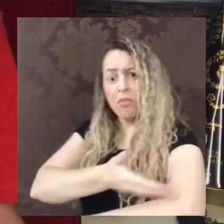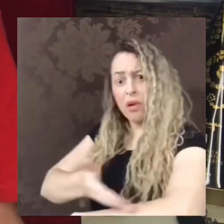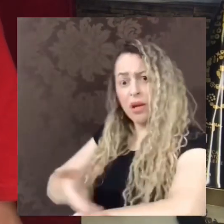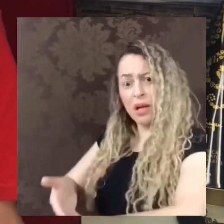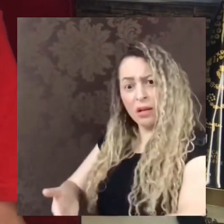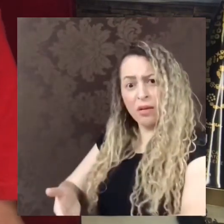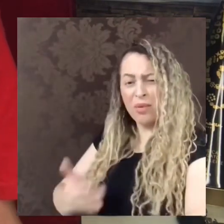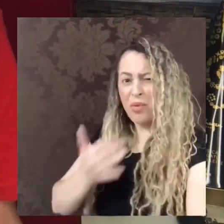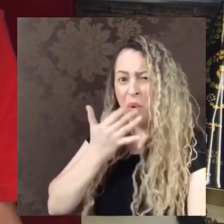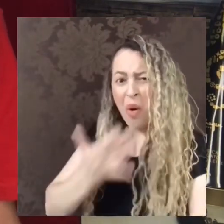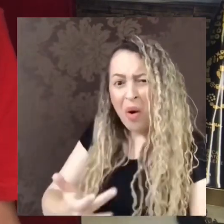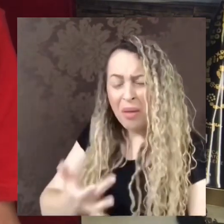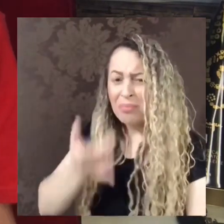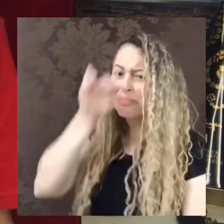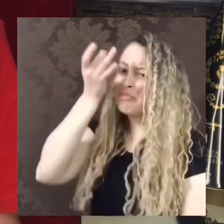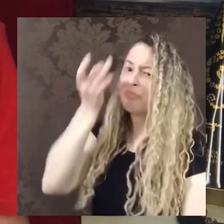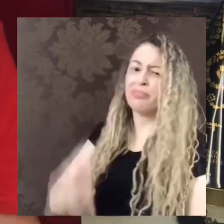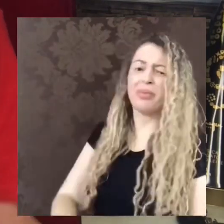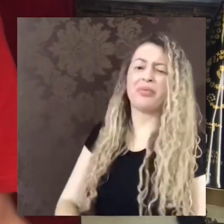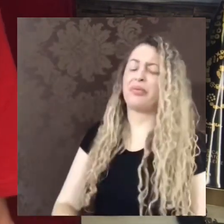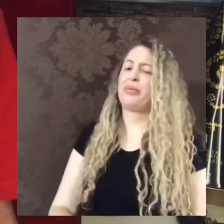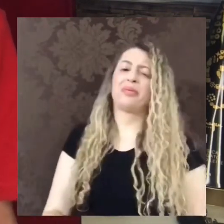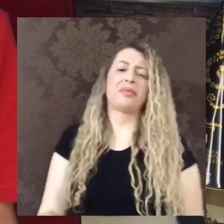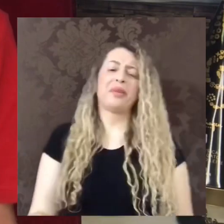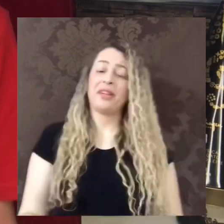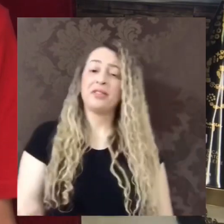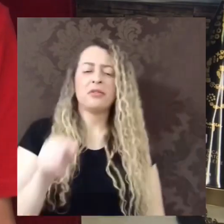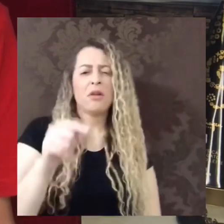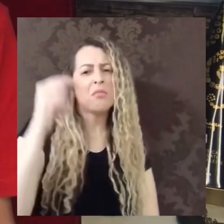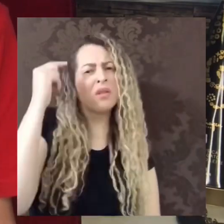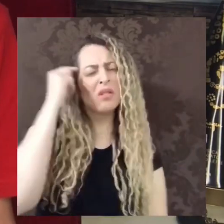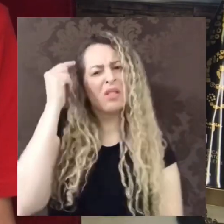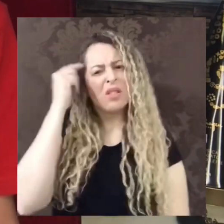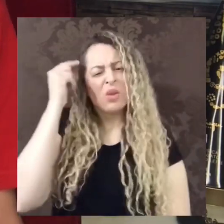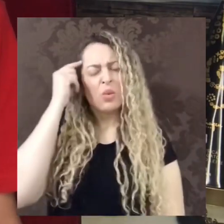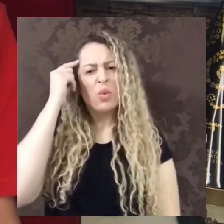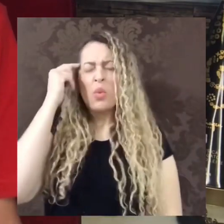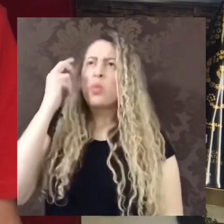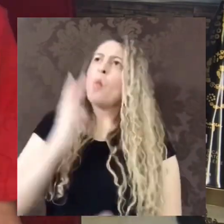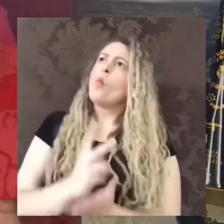ou preto, verde, azul ou lilás. E daí?